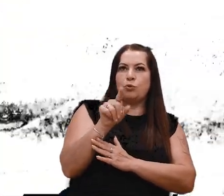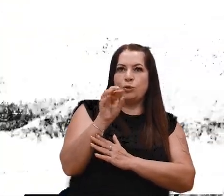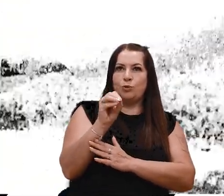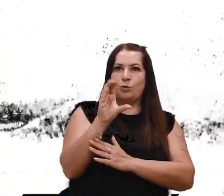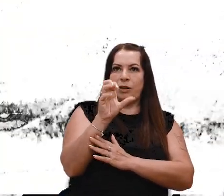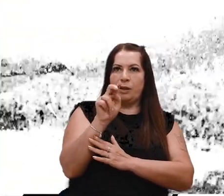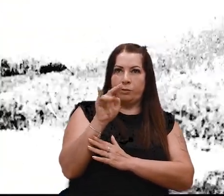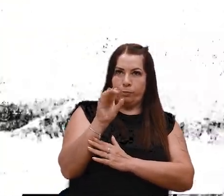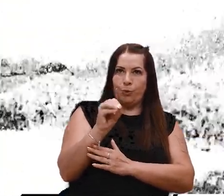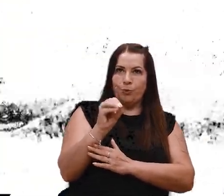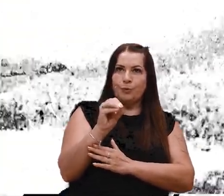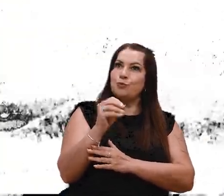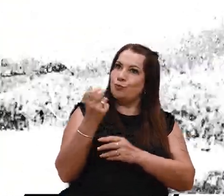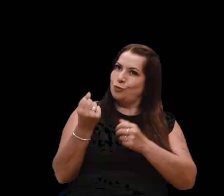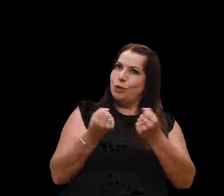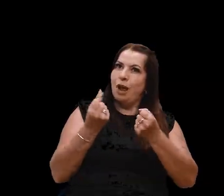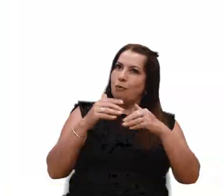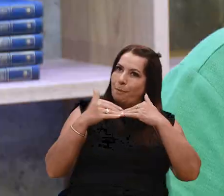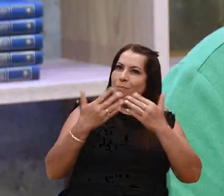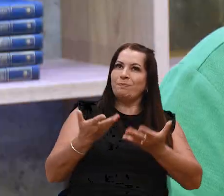veículos.